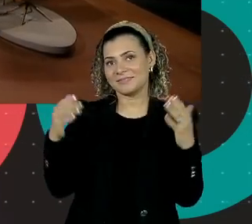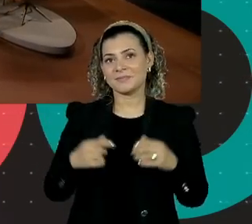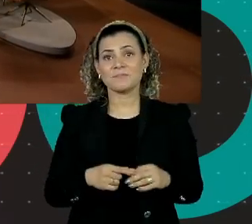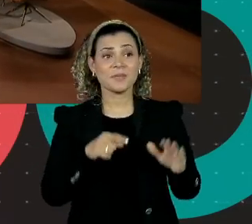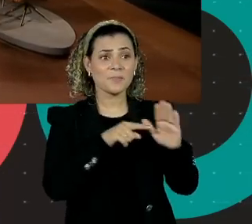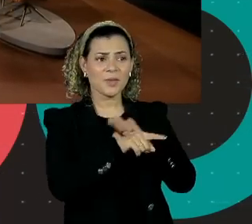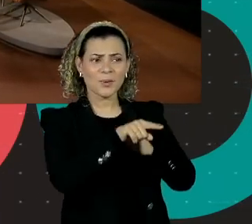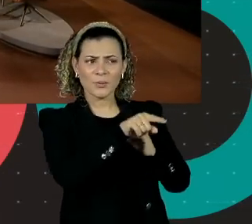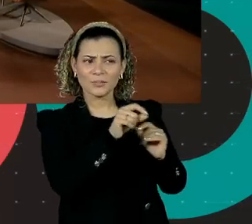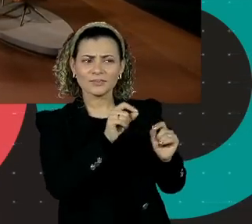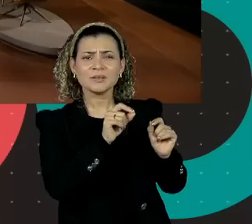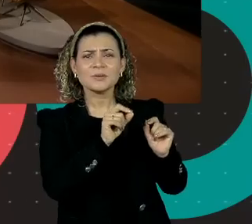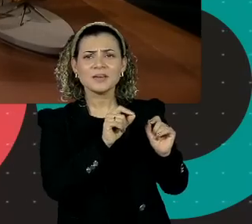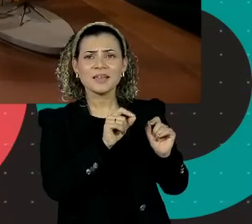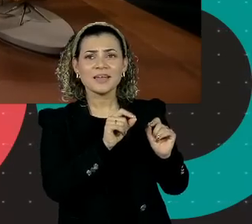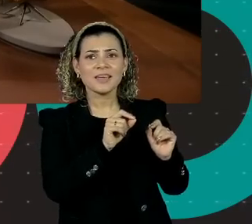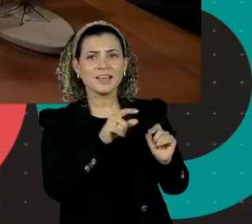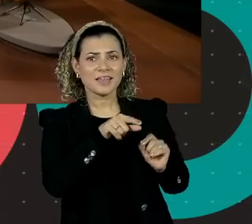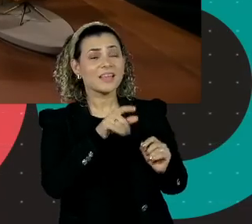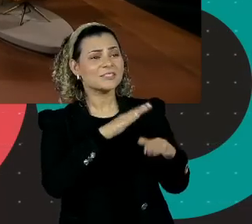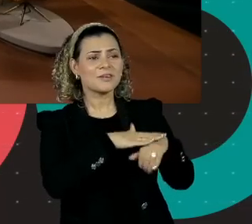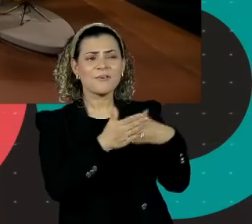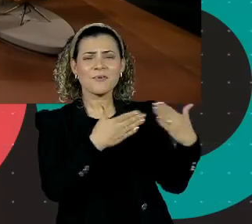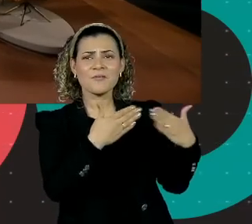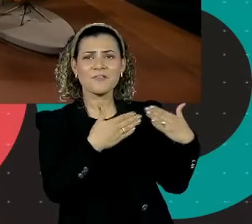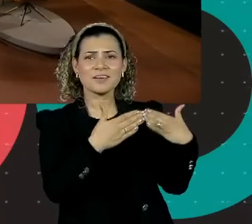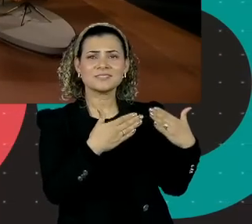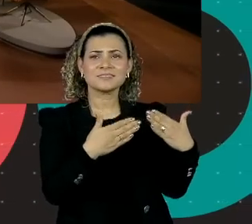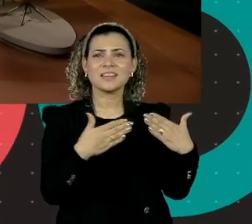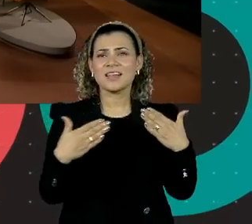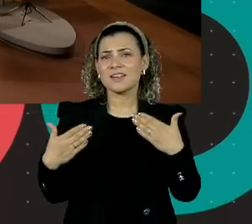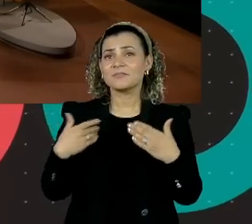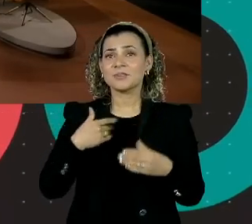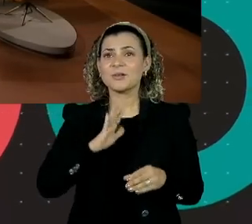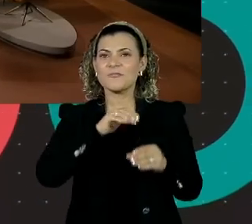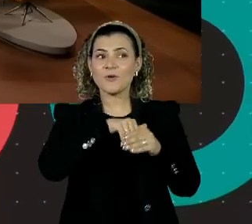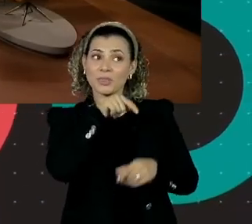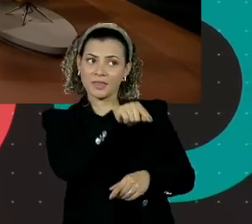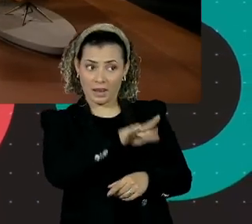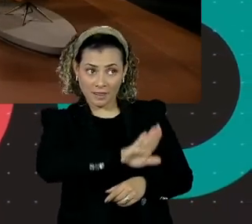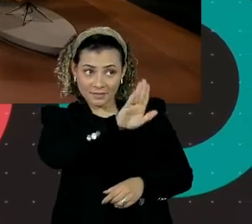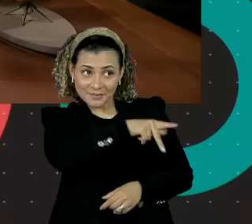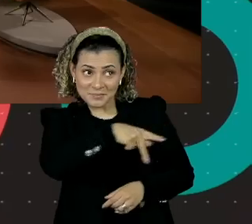essa, mas a gente estava conversando Eu já ia lá. terminar de eu falar, a falei, gente vota nela, né?